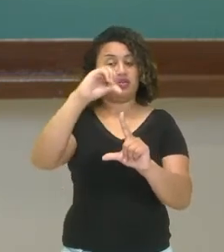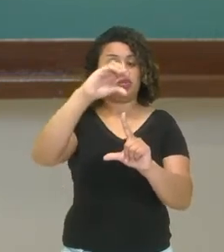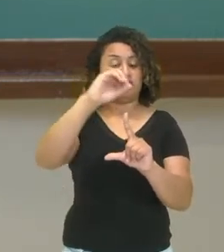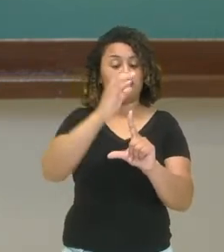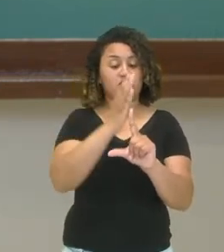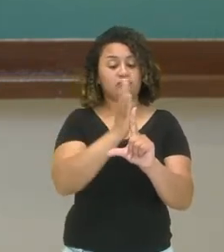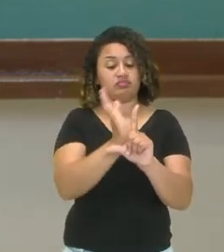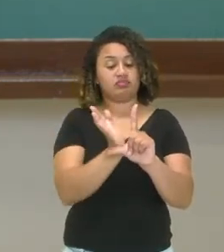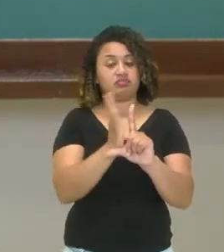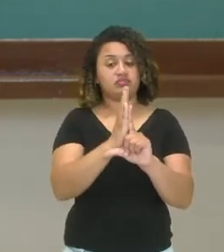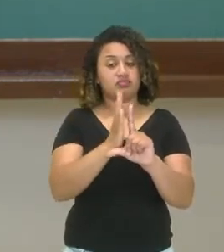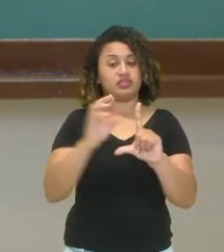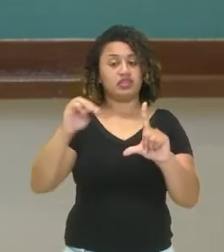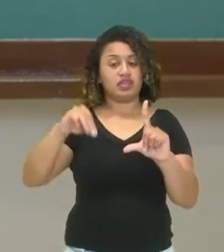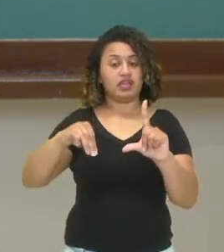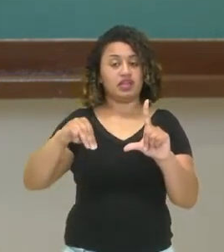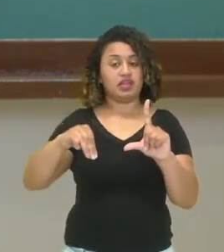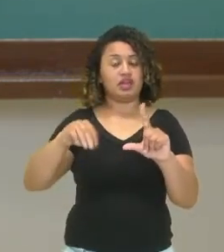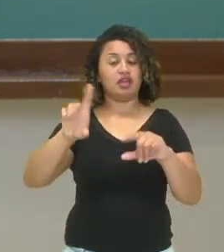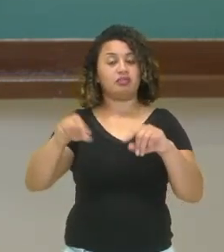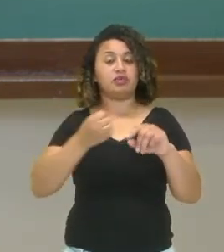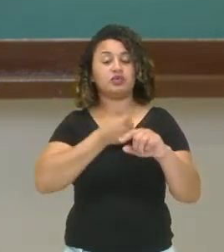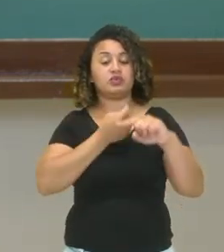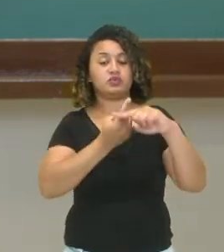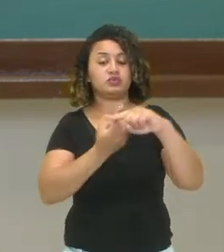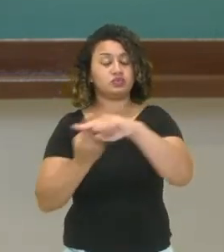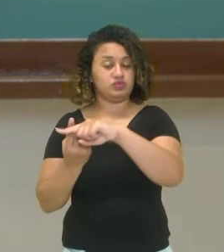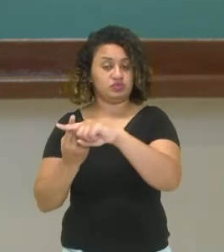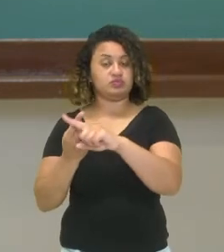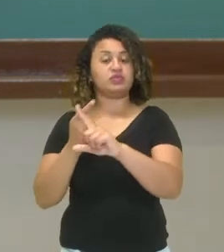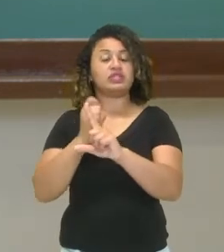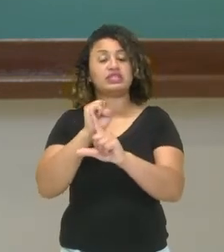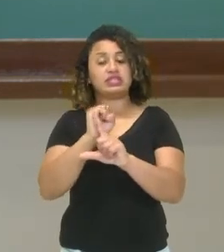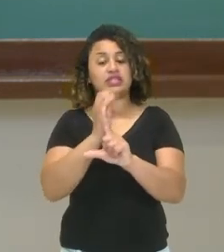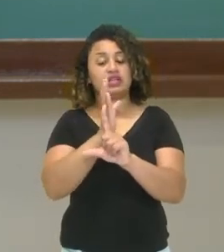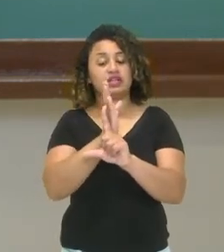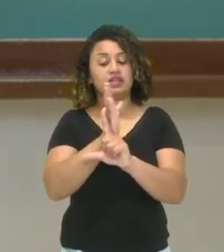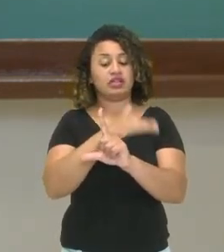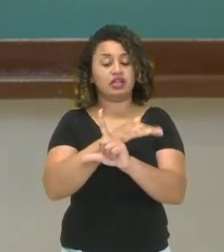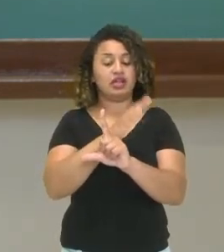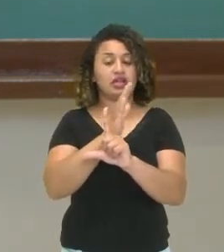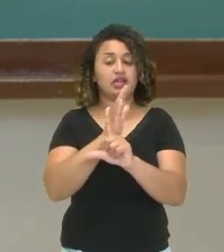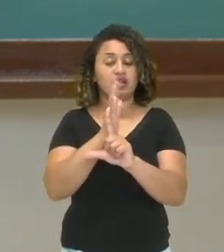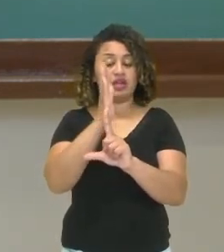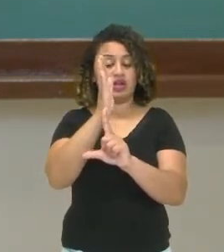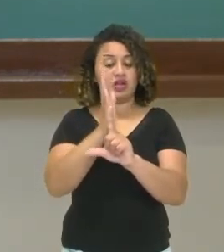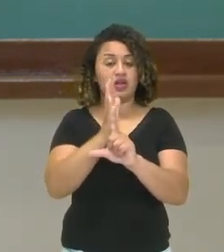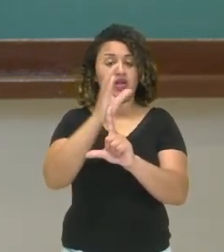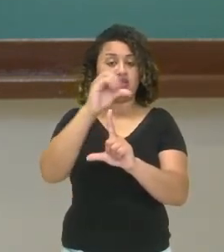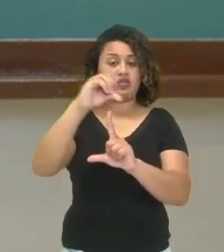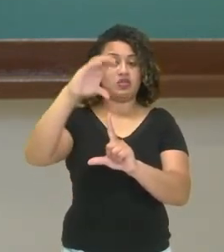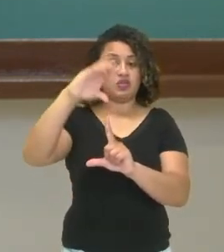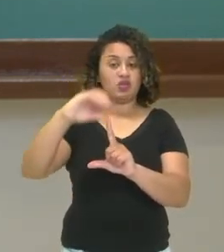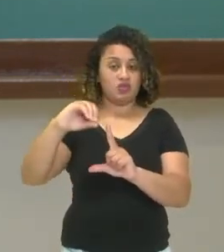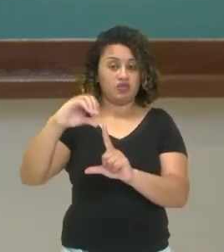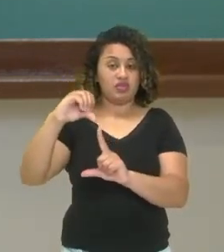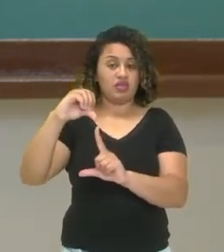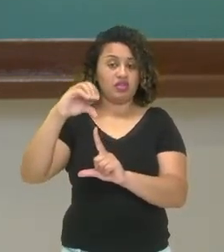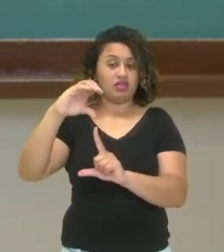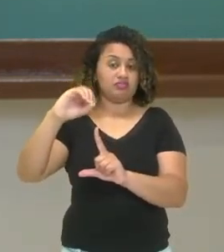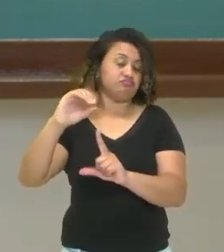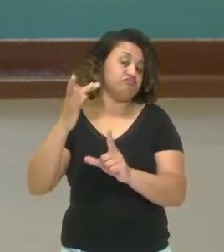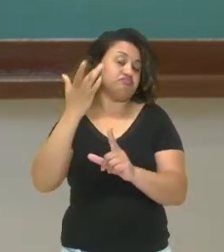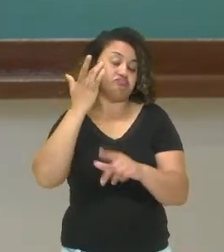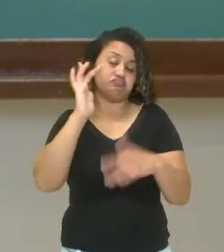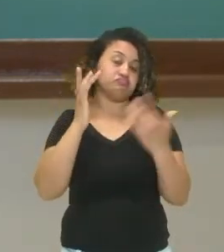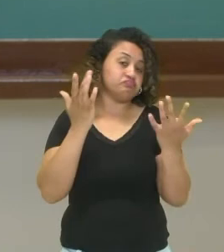o nosso M vai ser positivo, maior que 0. Se ele está exatamente em 90, significa que não é